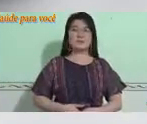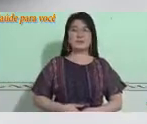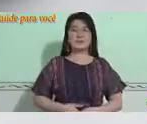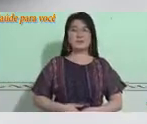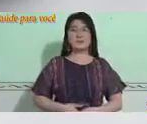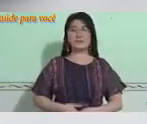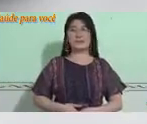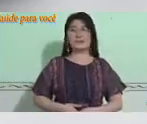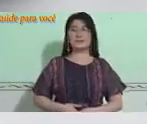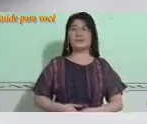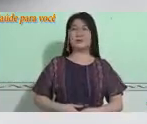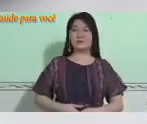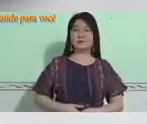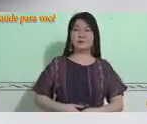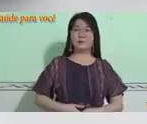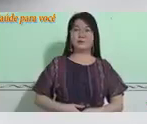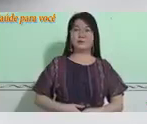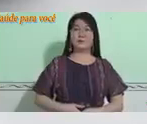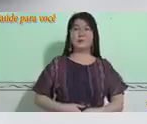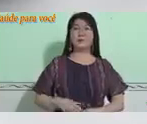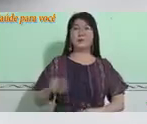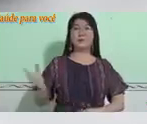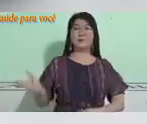sangue juntamente com o ácido fólico.